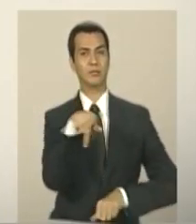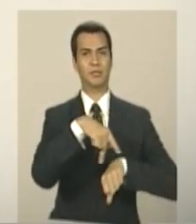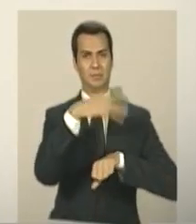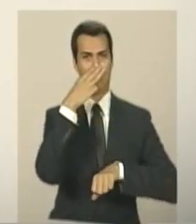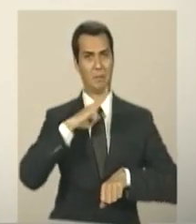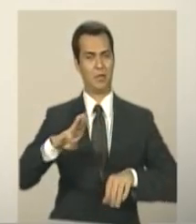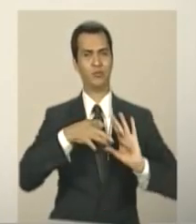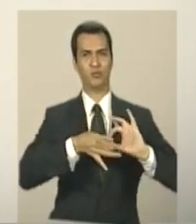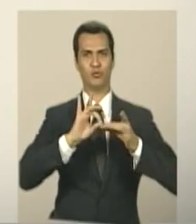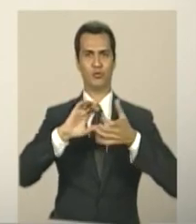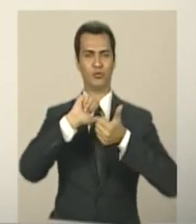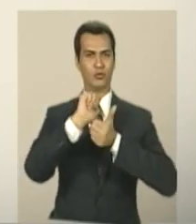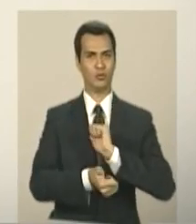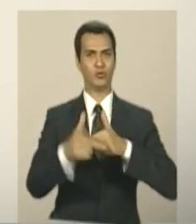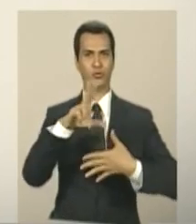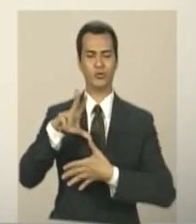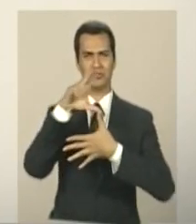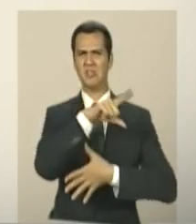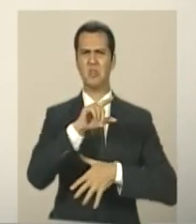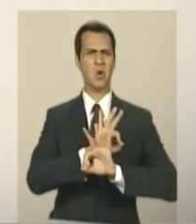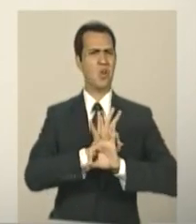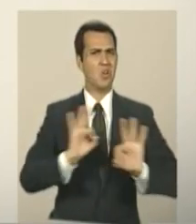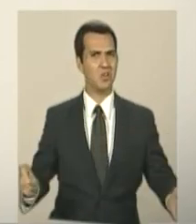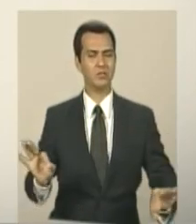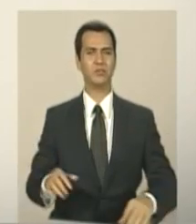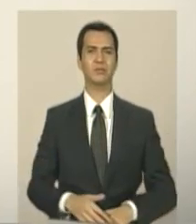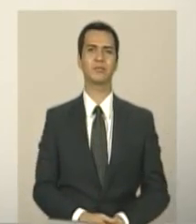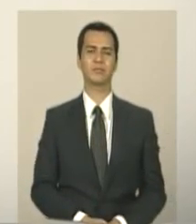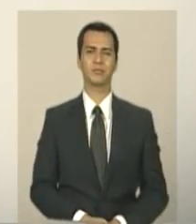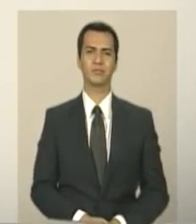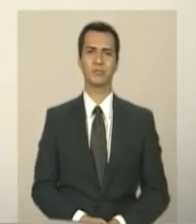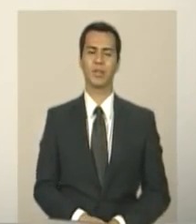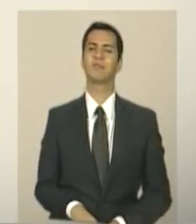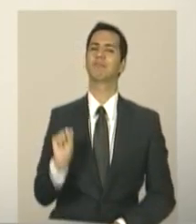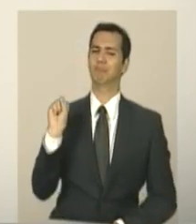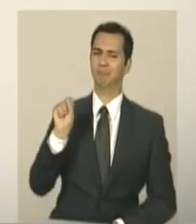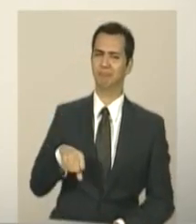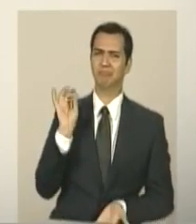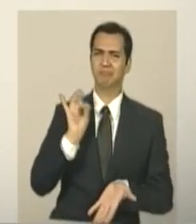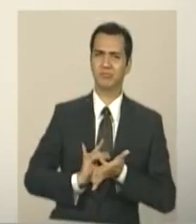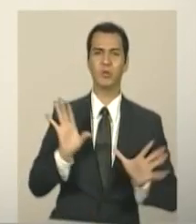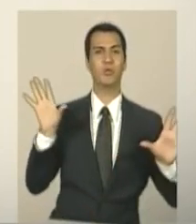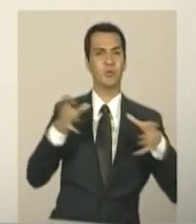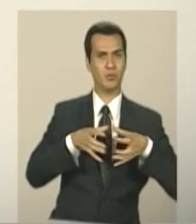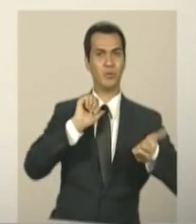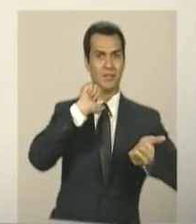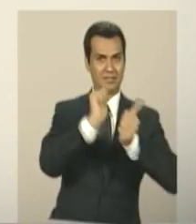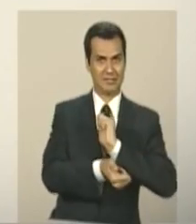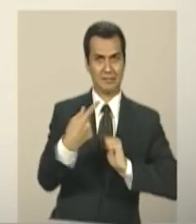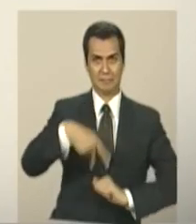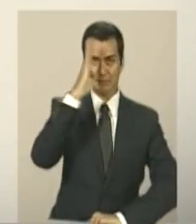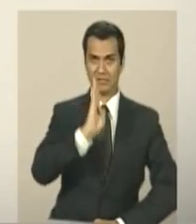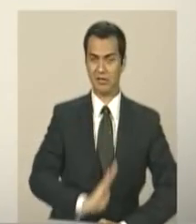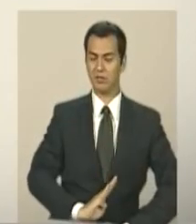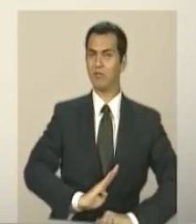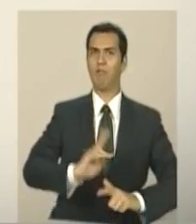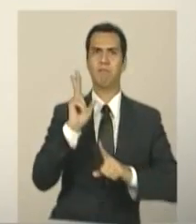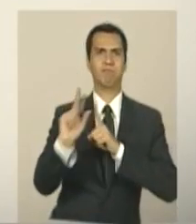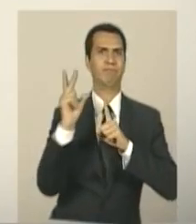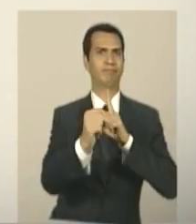tiveram excelente desempenho não foi Foi sim Luciano nossos atletas deram um show lá Rara o